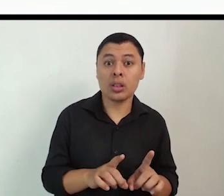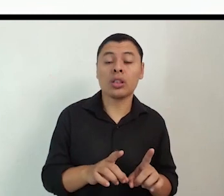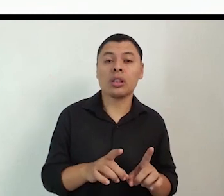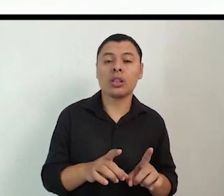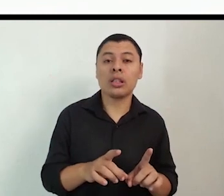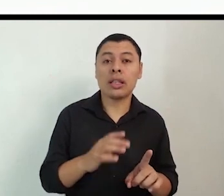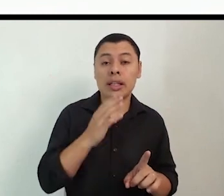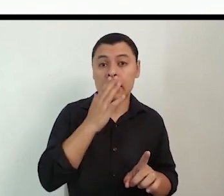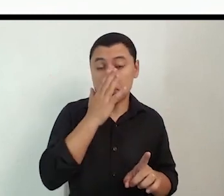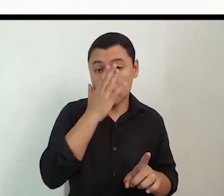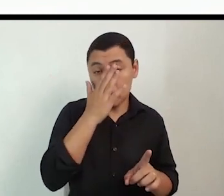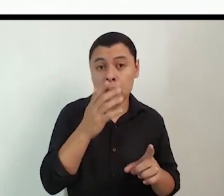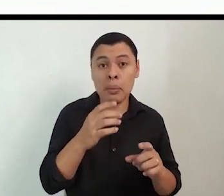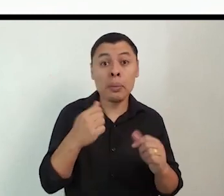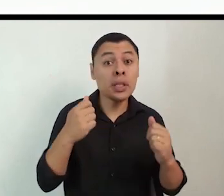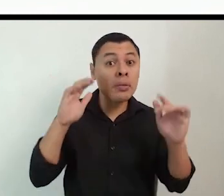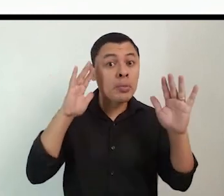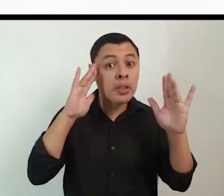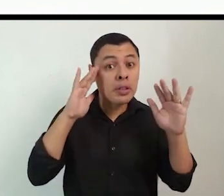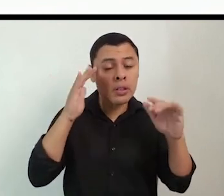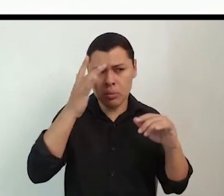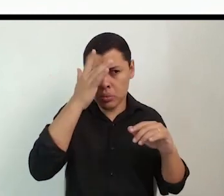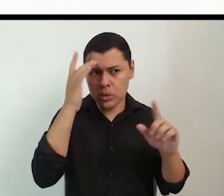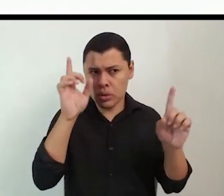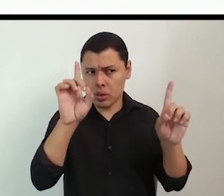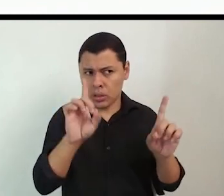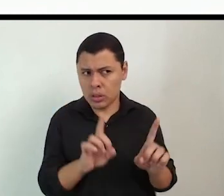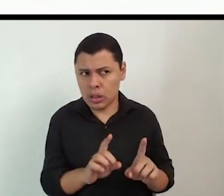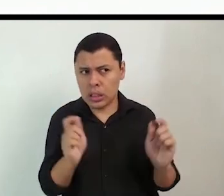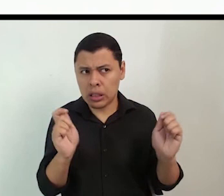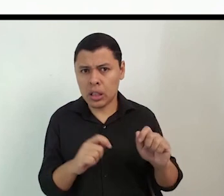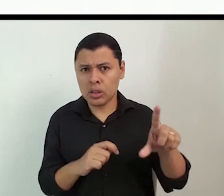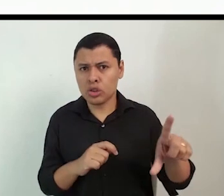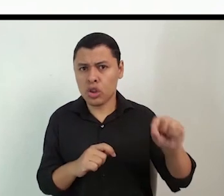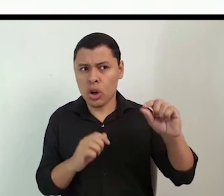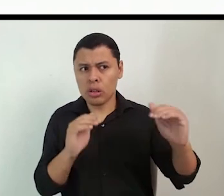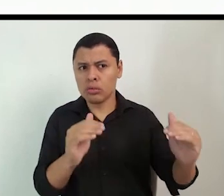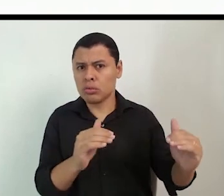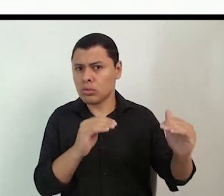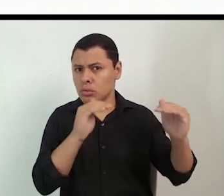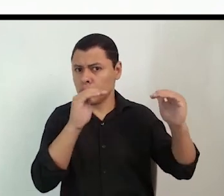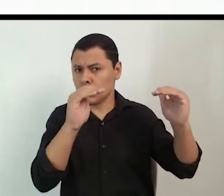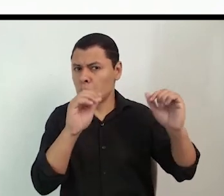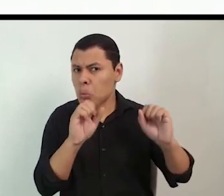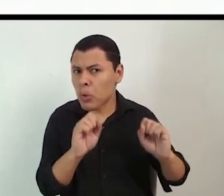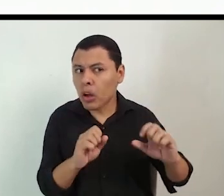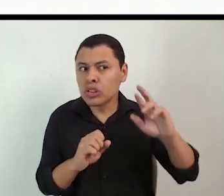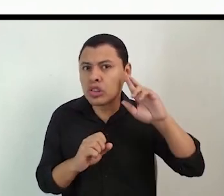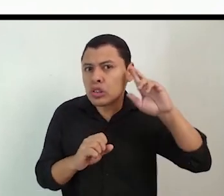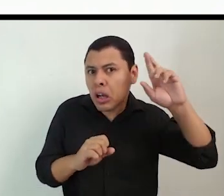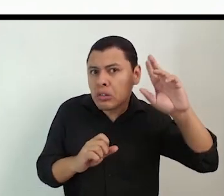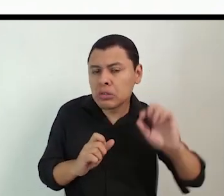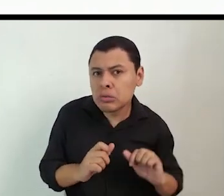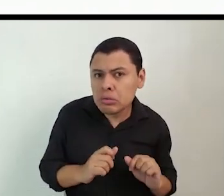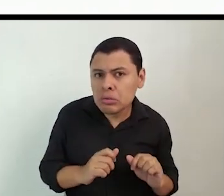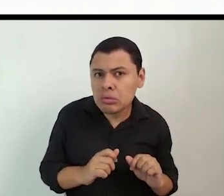questionamento de que será que uma pessoa com deficiência pode ser promovida? Será que esse tipo de pergunta que a gente